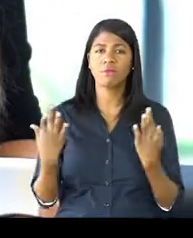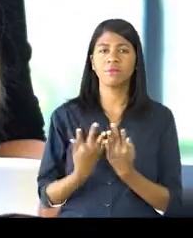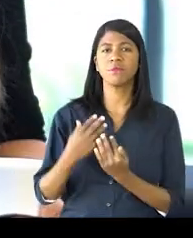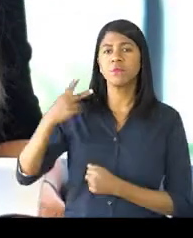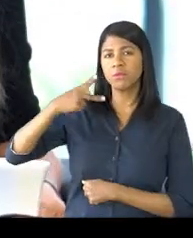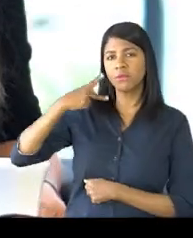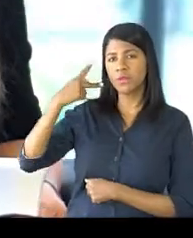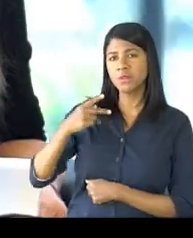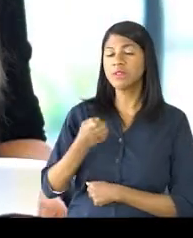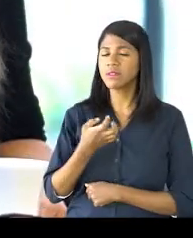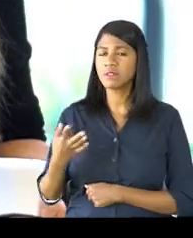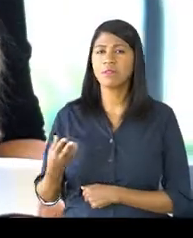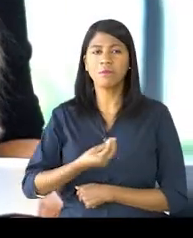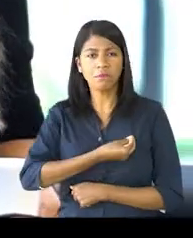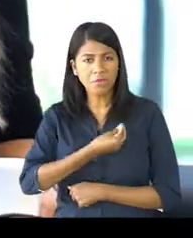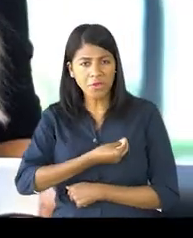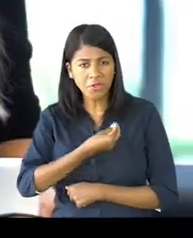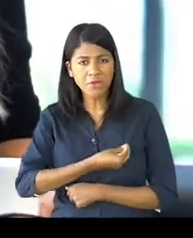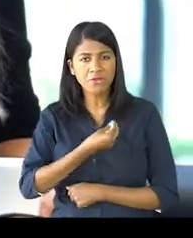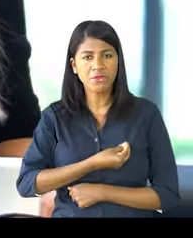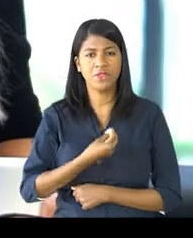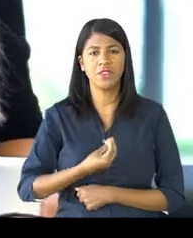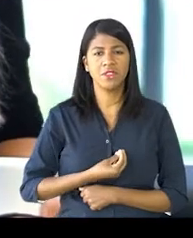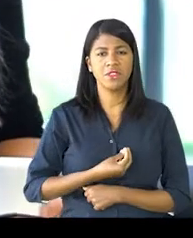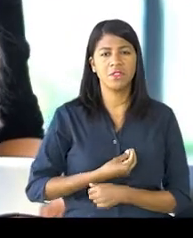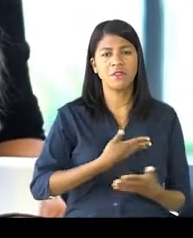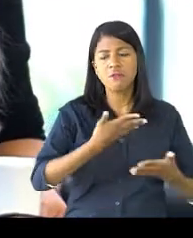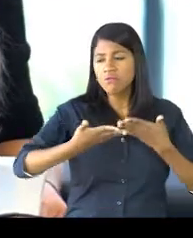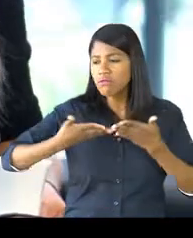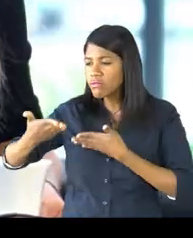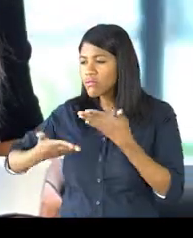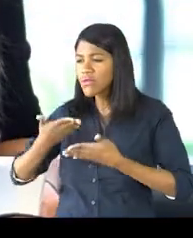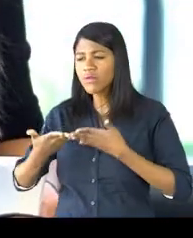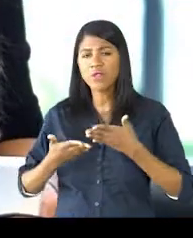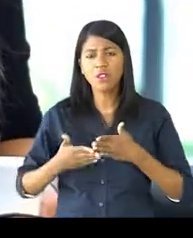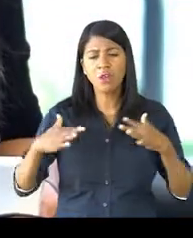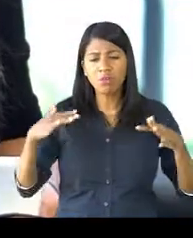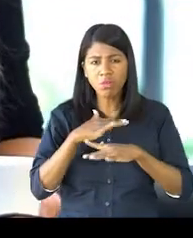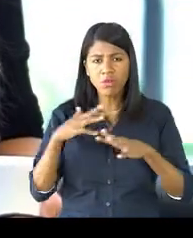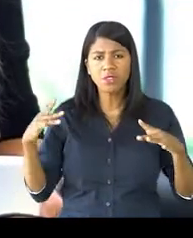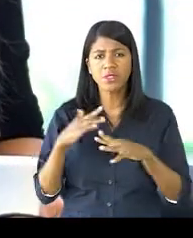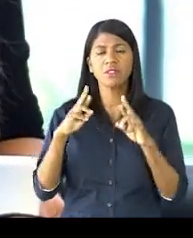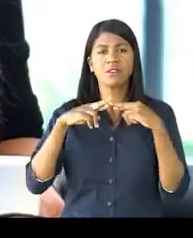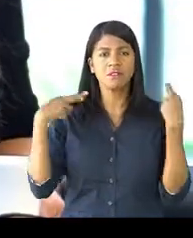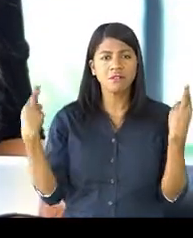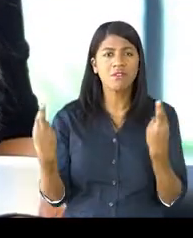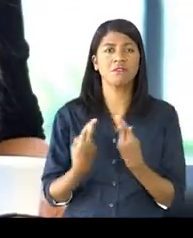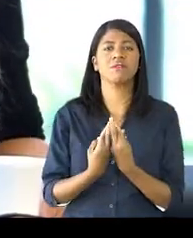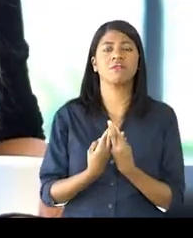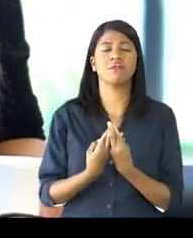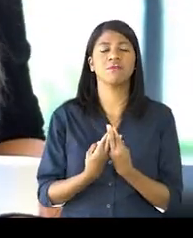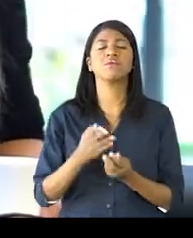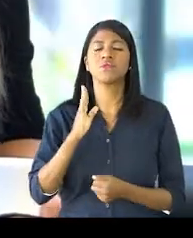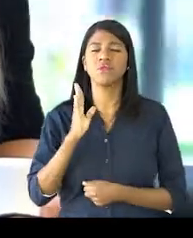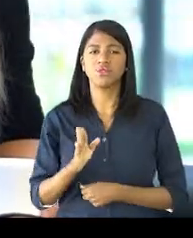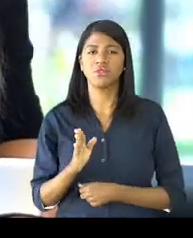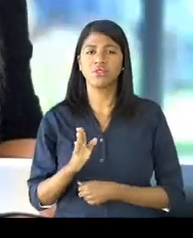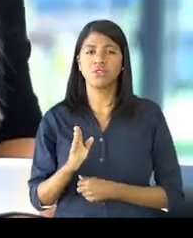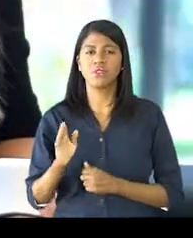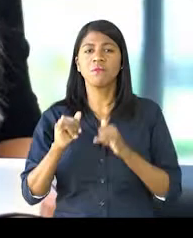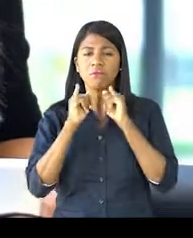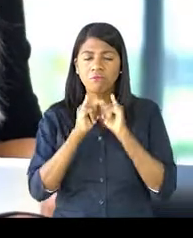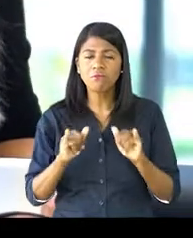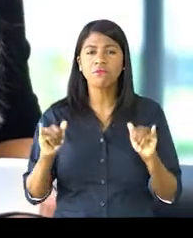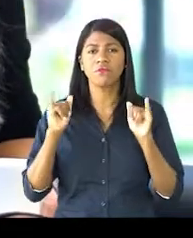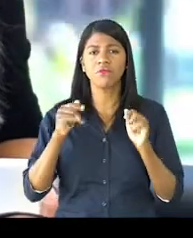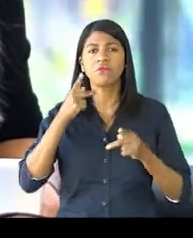de políticos. Então, a minha vida toda, eu cresci em passeatas, em manifestações, em reuniões. E já